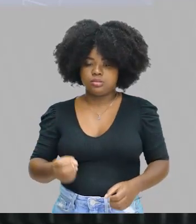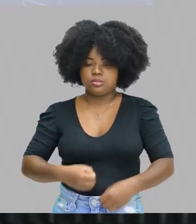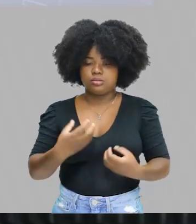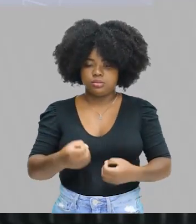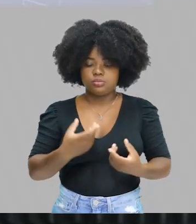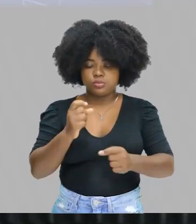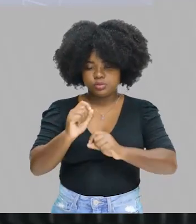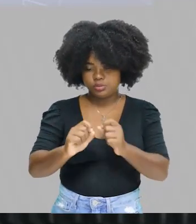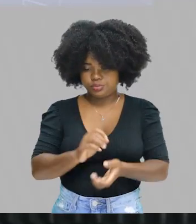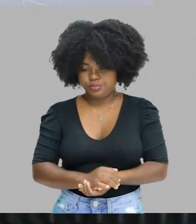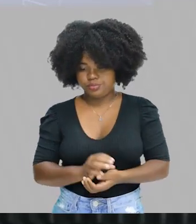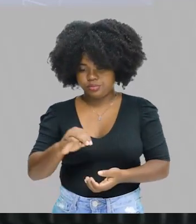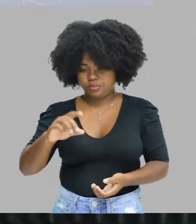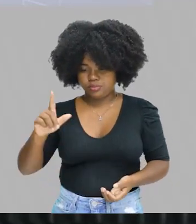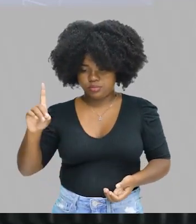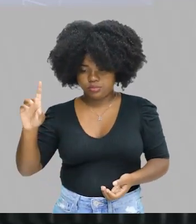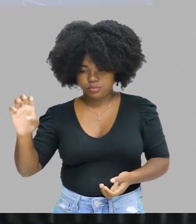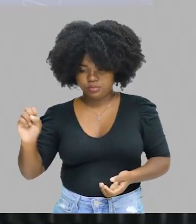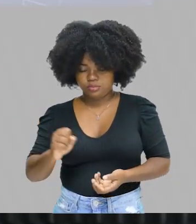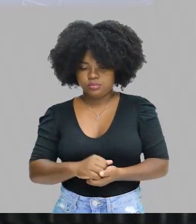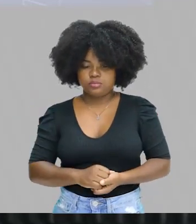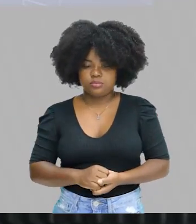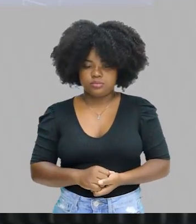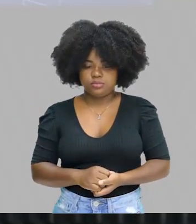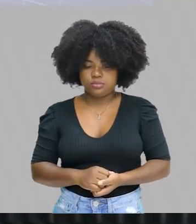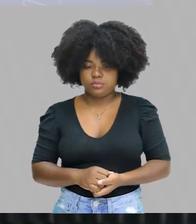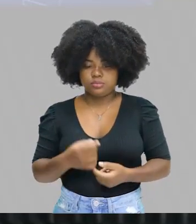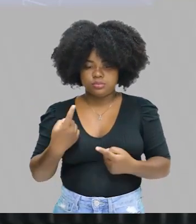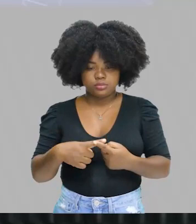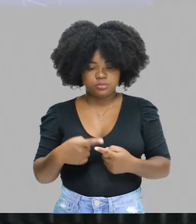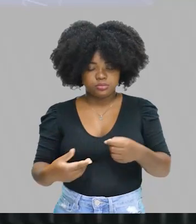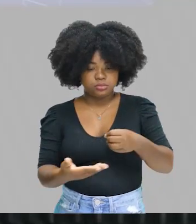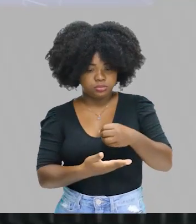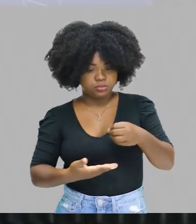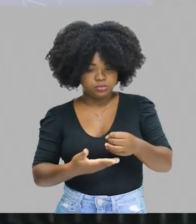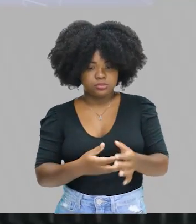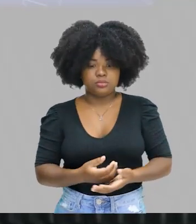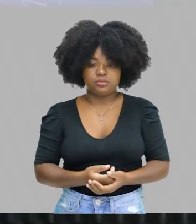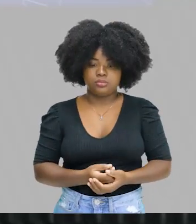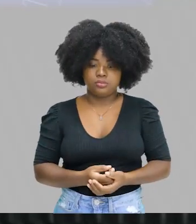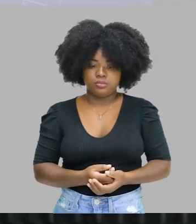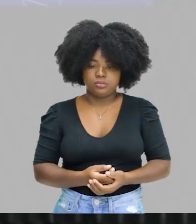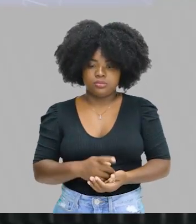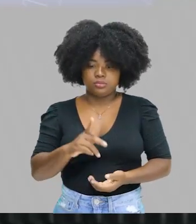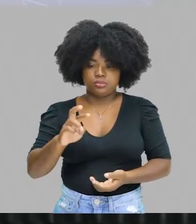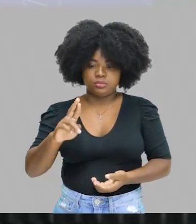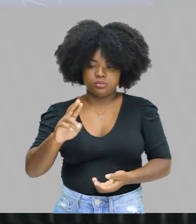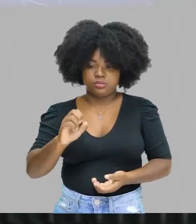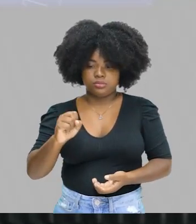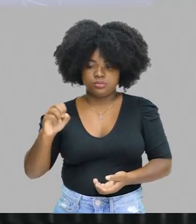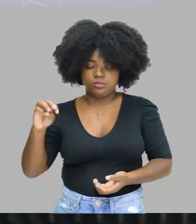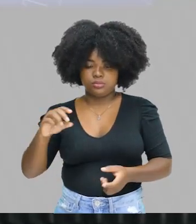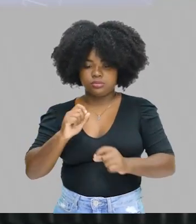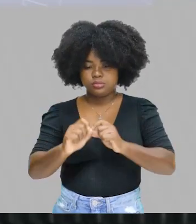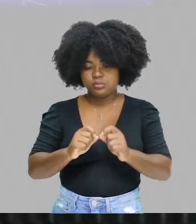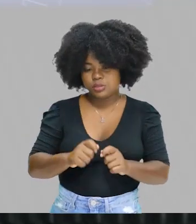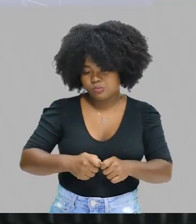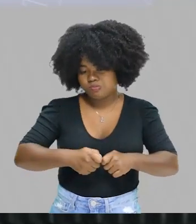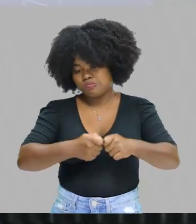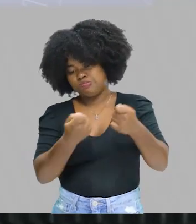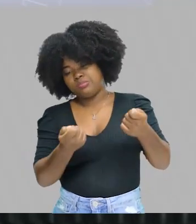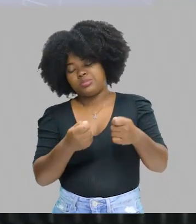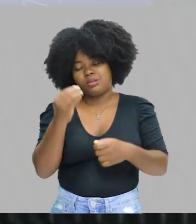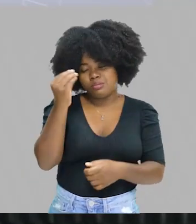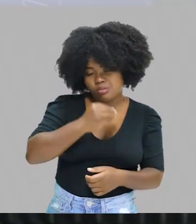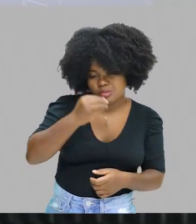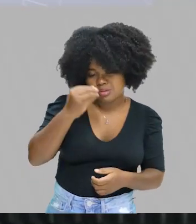de moldes, elencos e modelos preliminares, porque ele é a base. O gesso é muito quebradiço, então a resistência mecânica dele é baixíssima para isso.